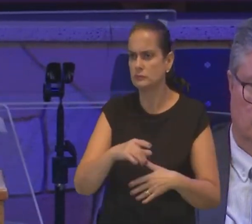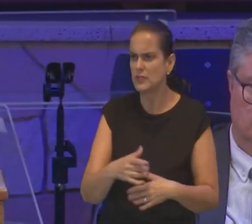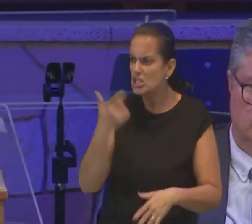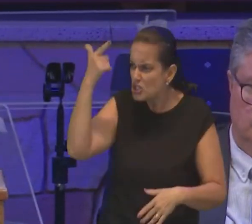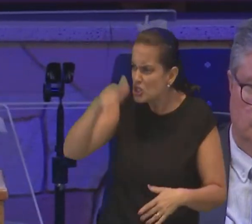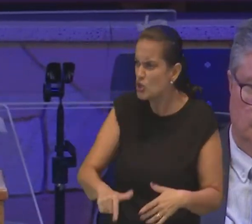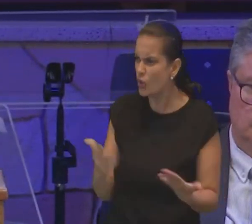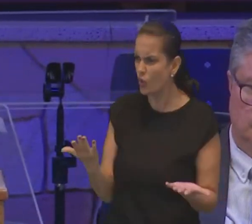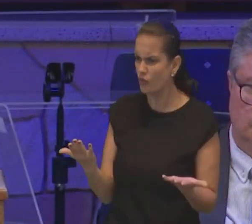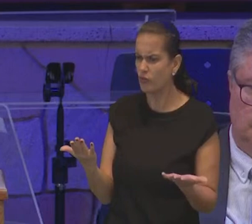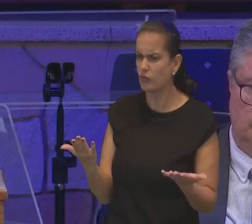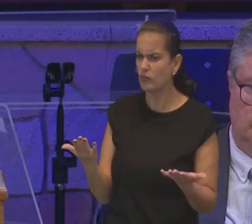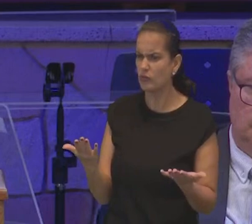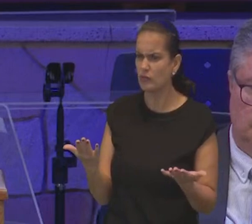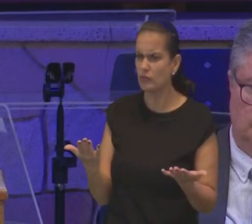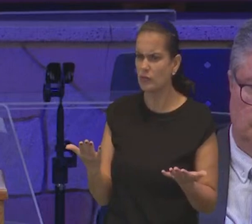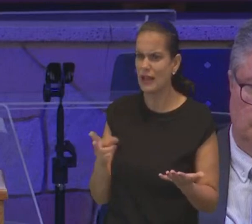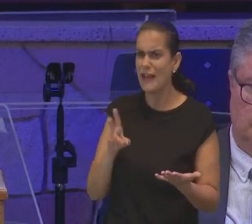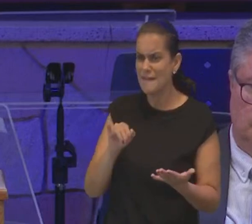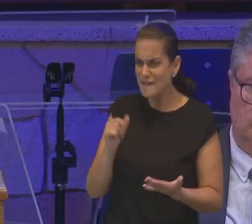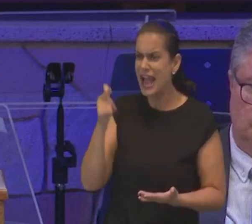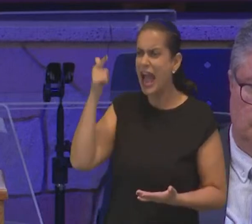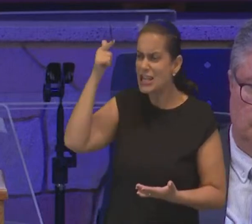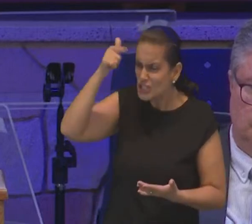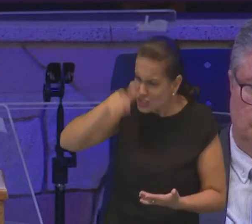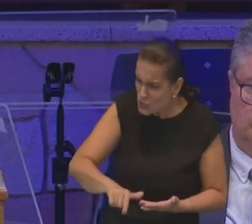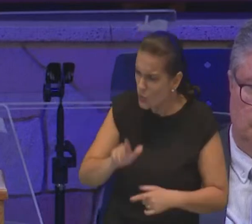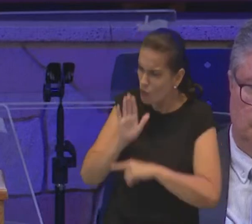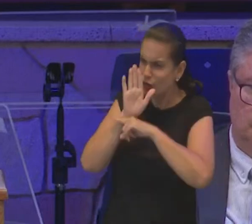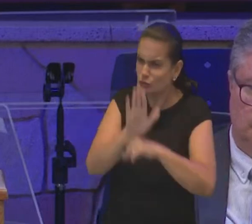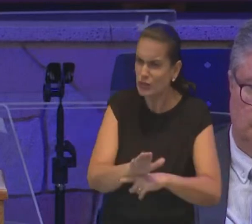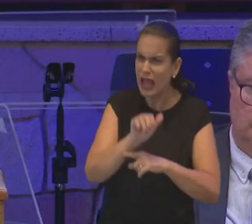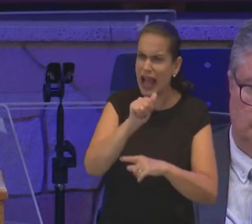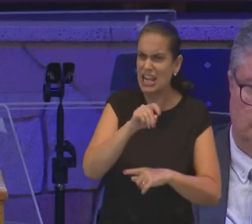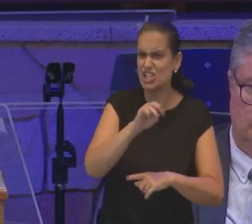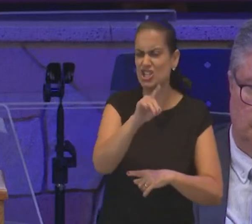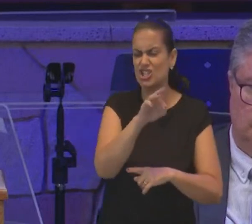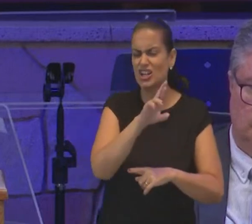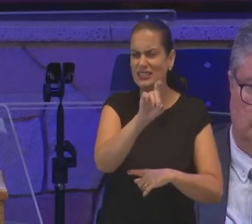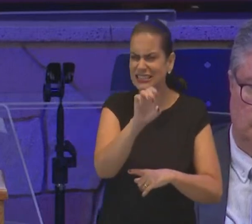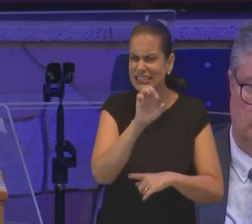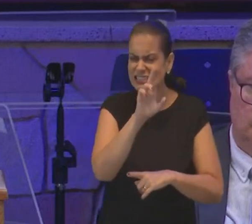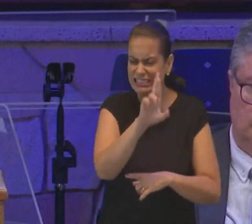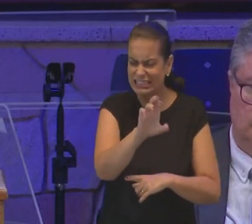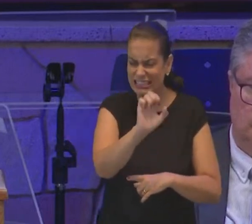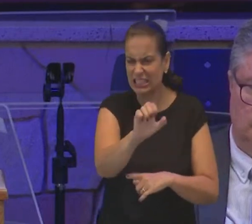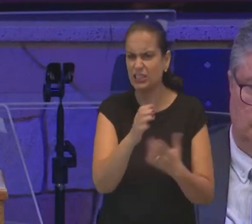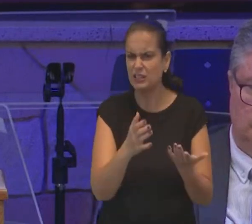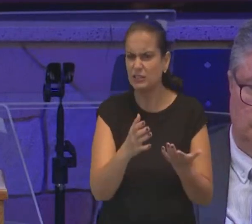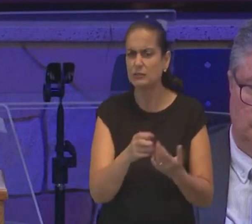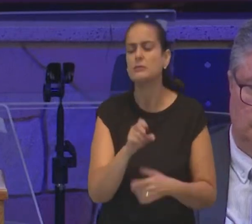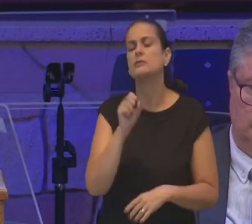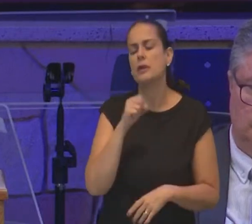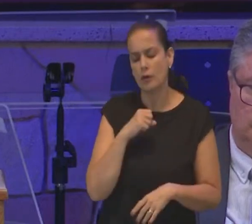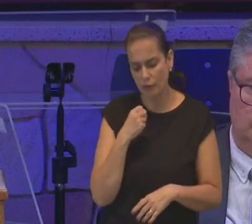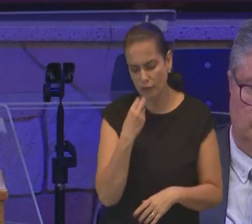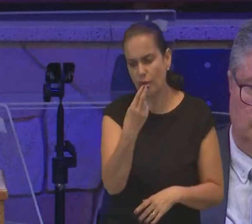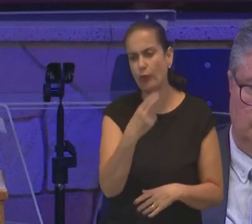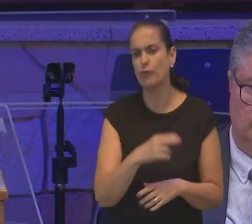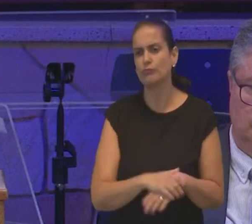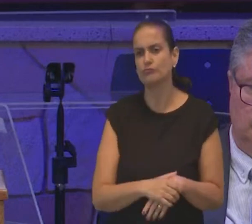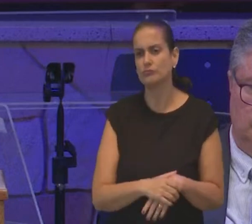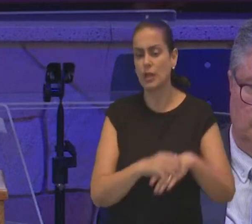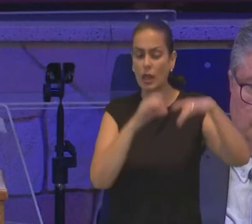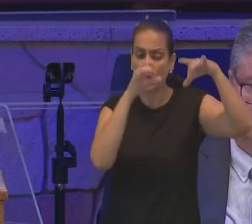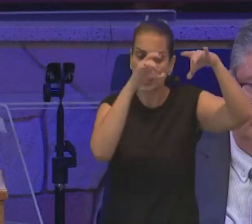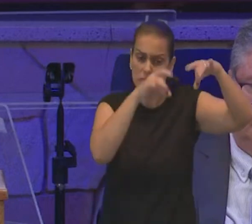novo? Vai ajudar Alexandre de novo? Eu disse: vou. E eu fui deixar Alexandre em Natal.